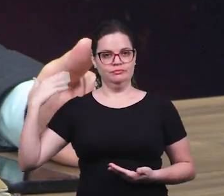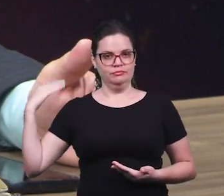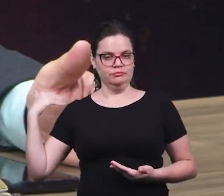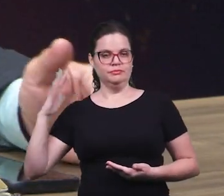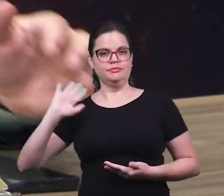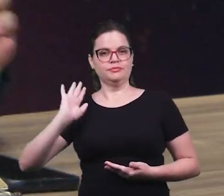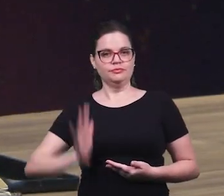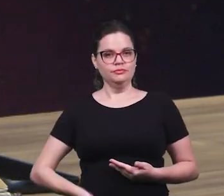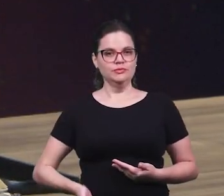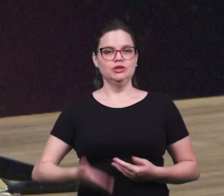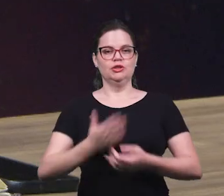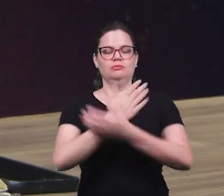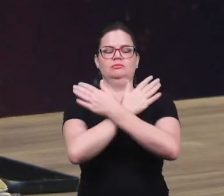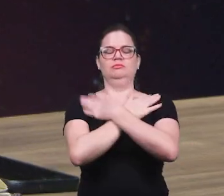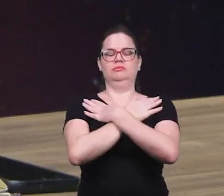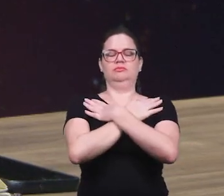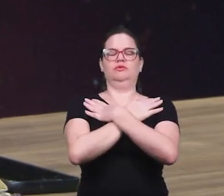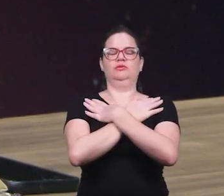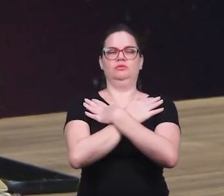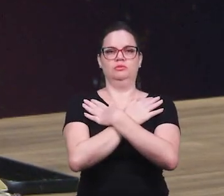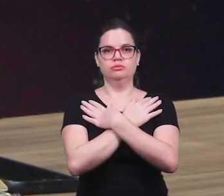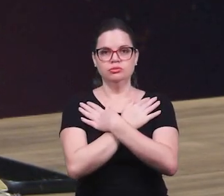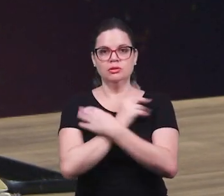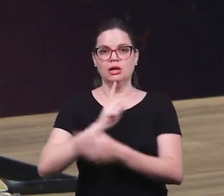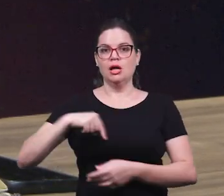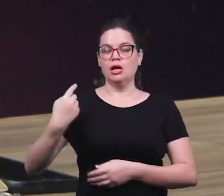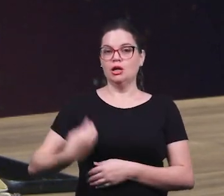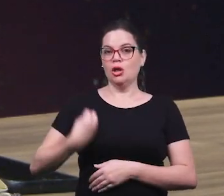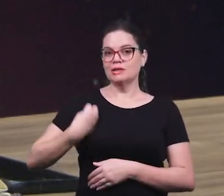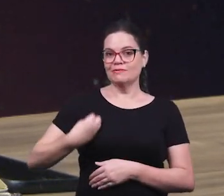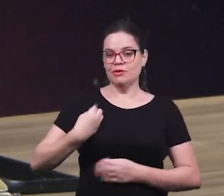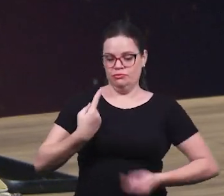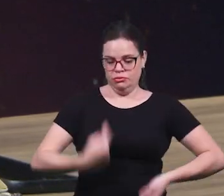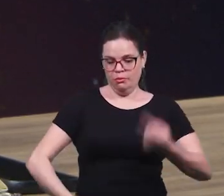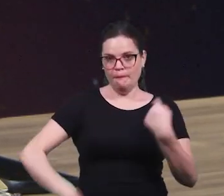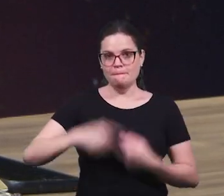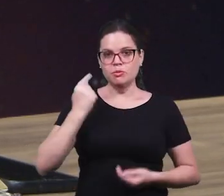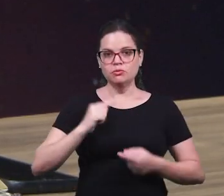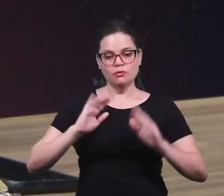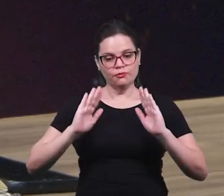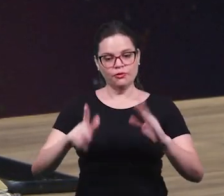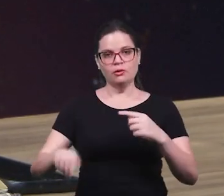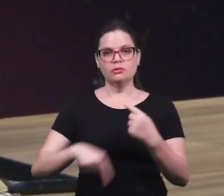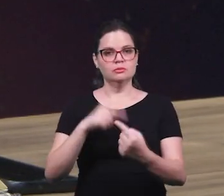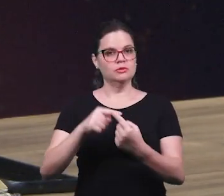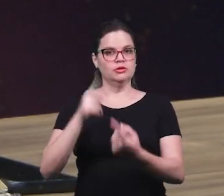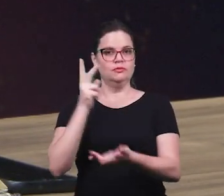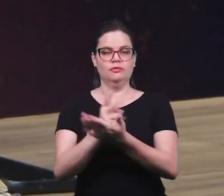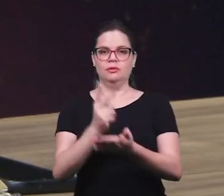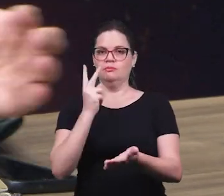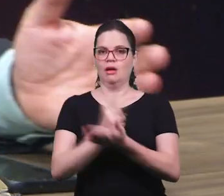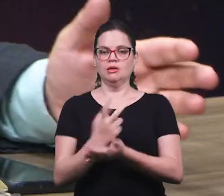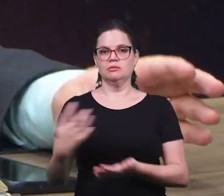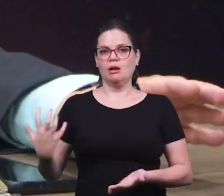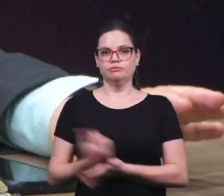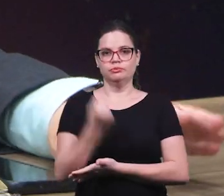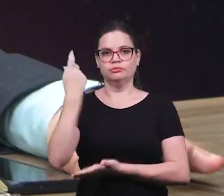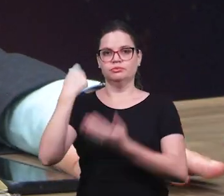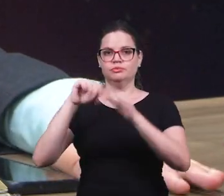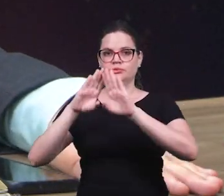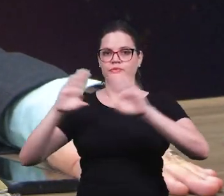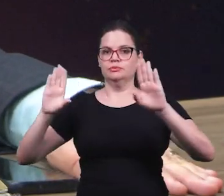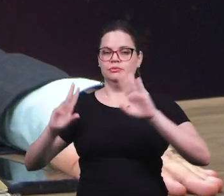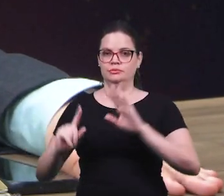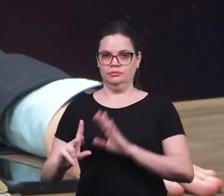longo da história, nós que estamos vivos, todos nós estamos direcionados para esse momento. Muito bom. onde nós seremos arrebatados, estaremos para sempre